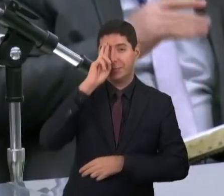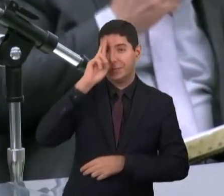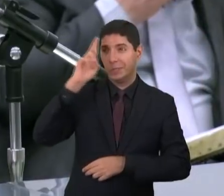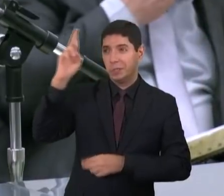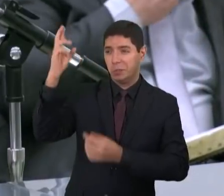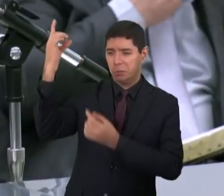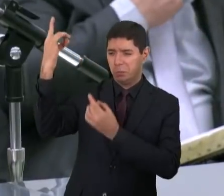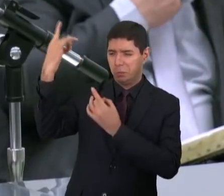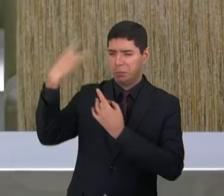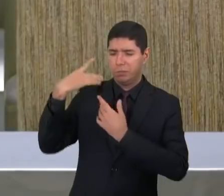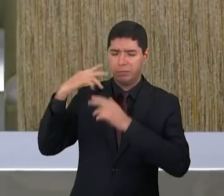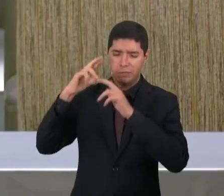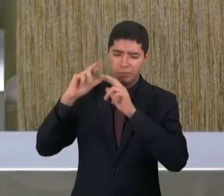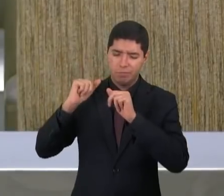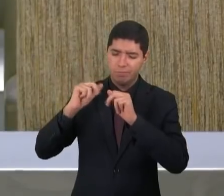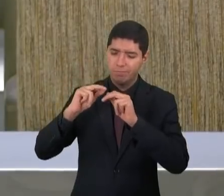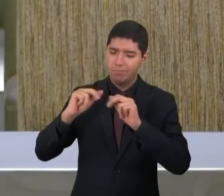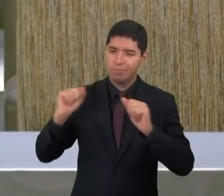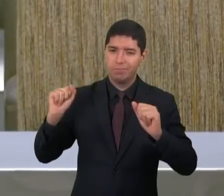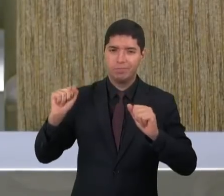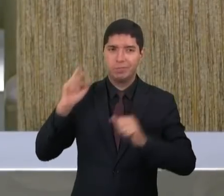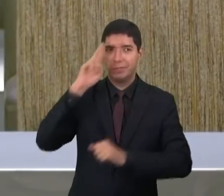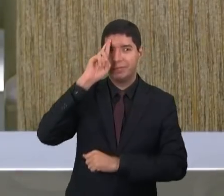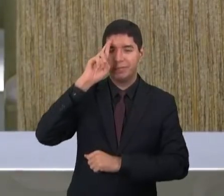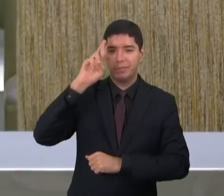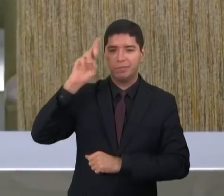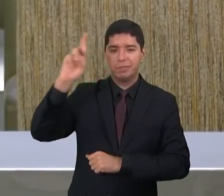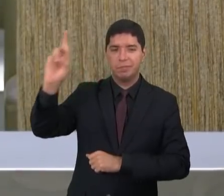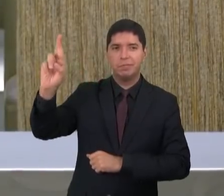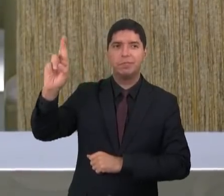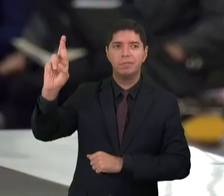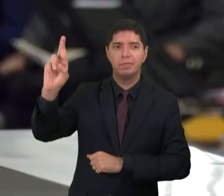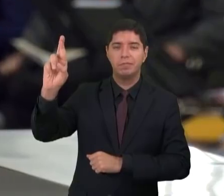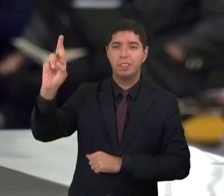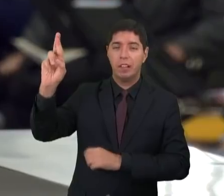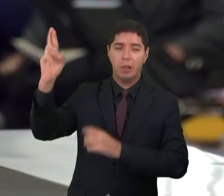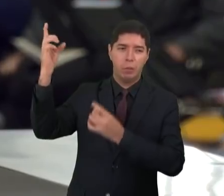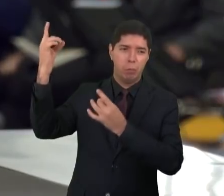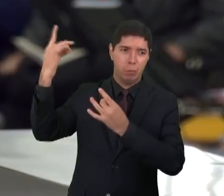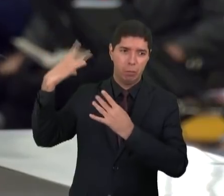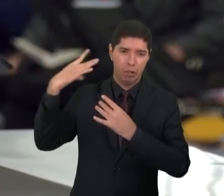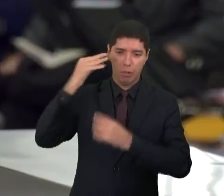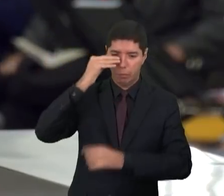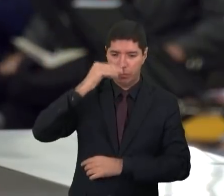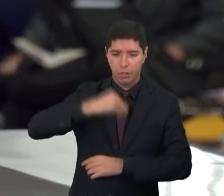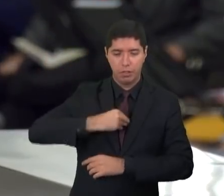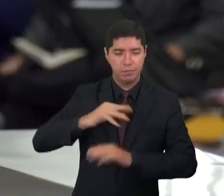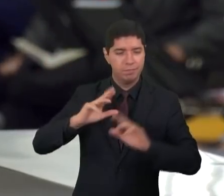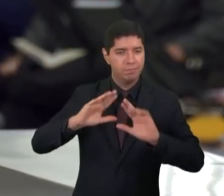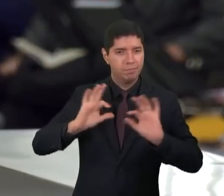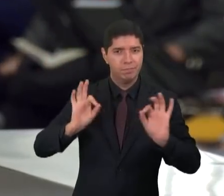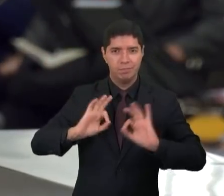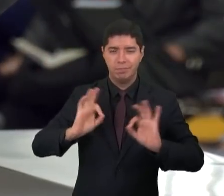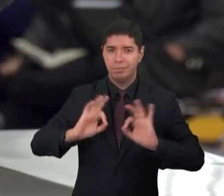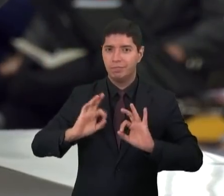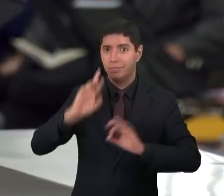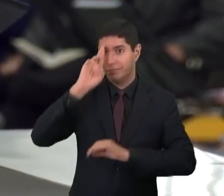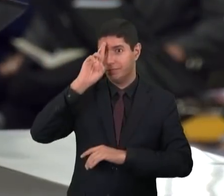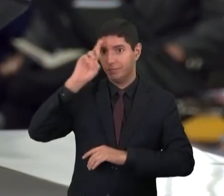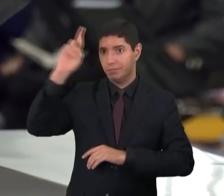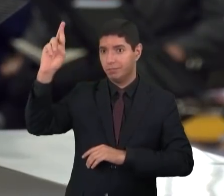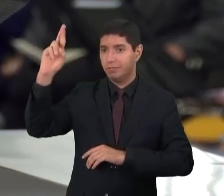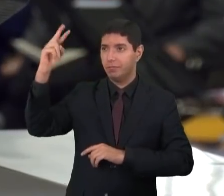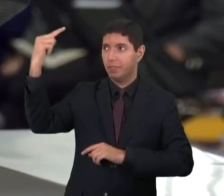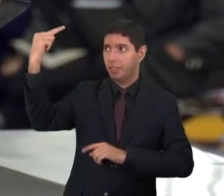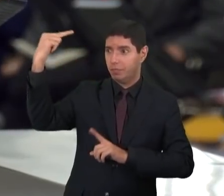me abandonou, mas o Senhor não me desamparou, ele me assistiu e